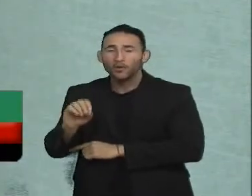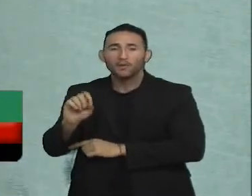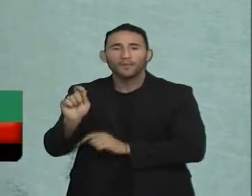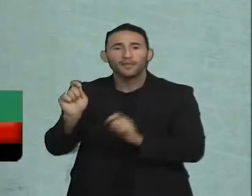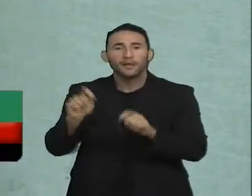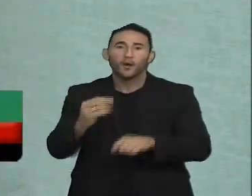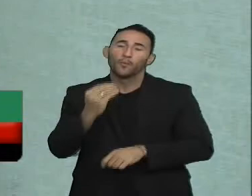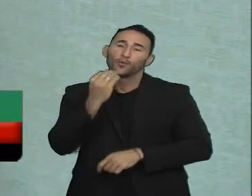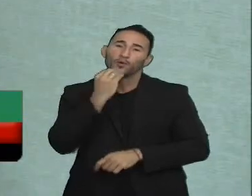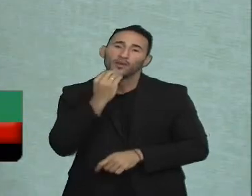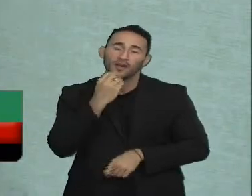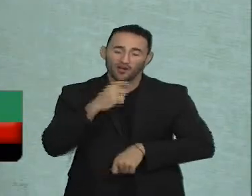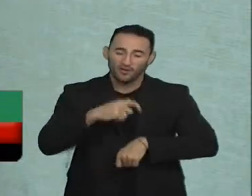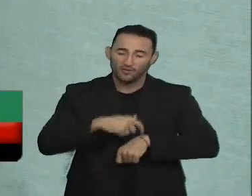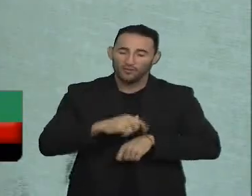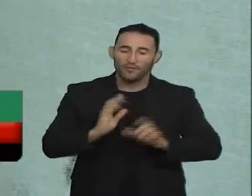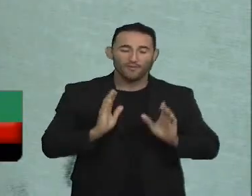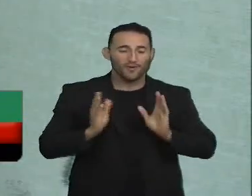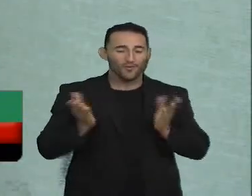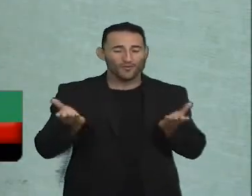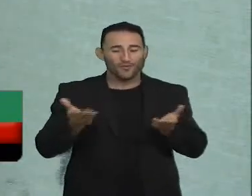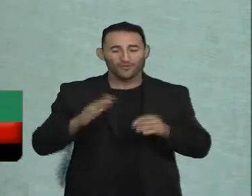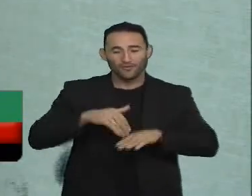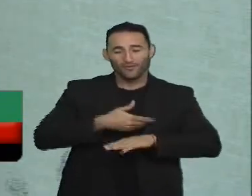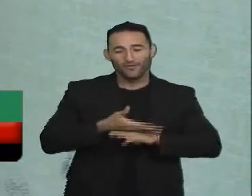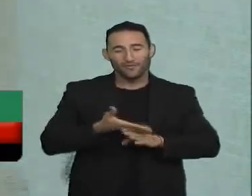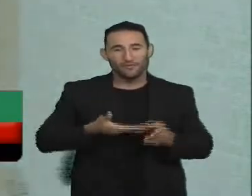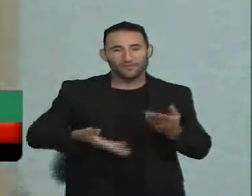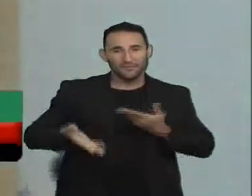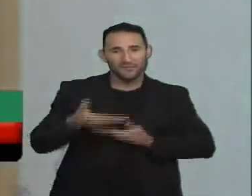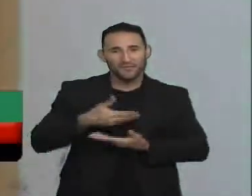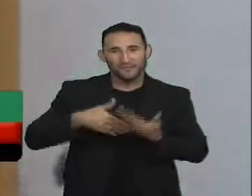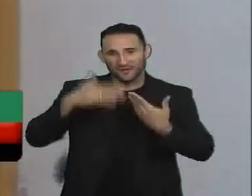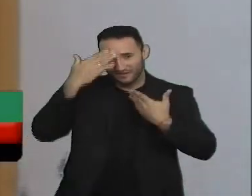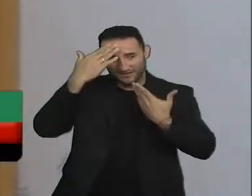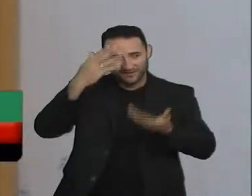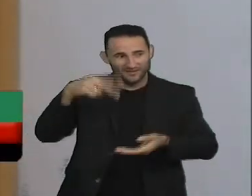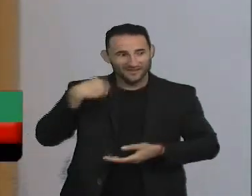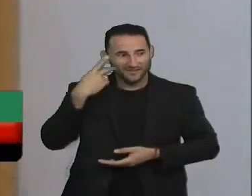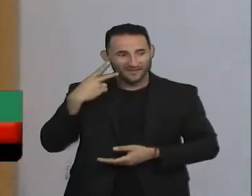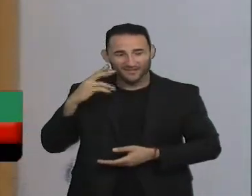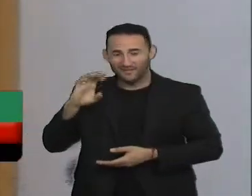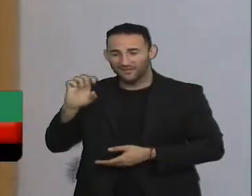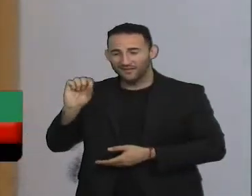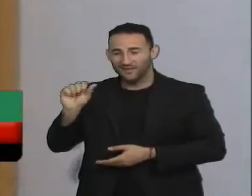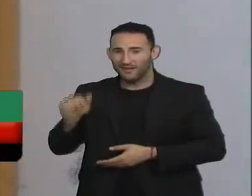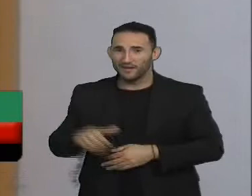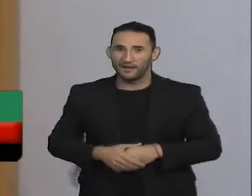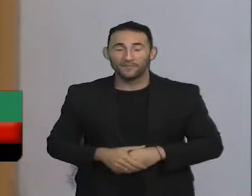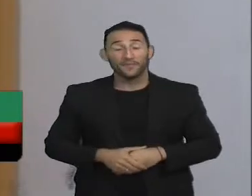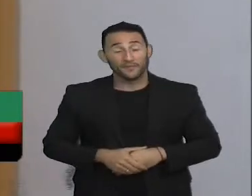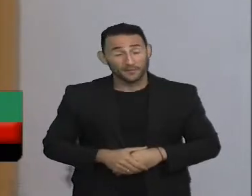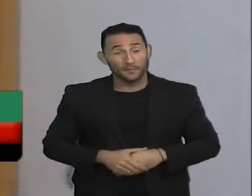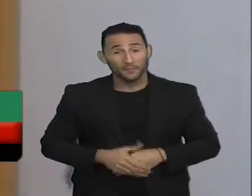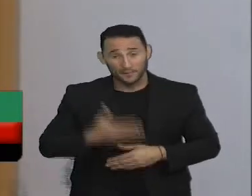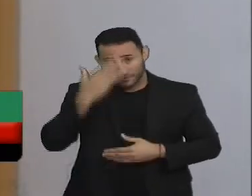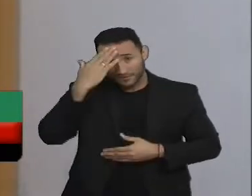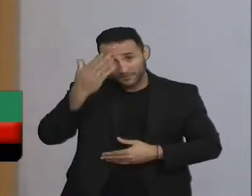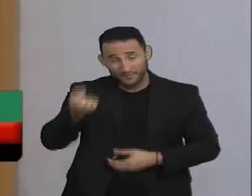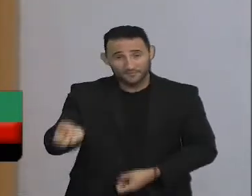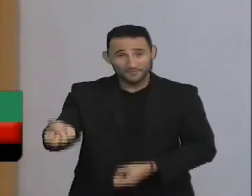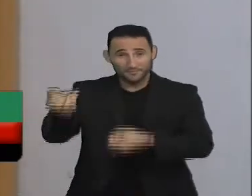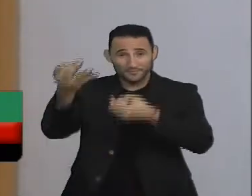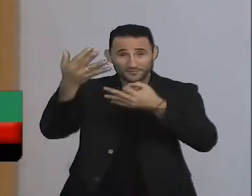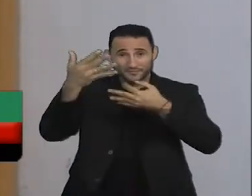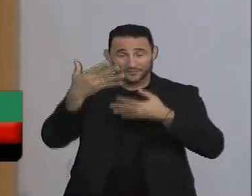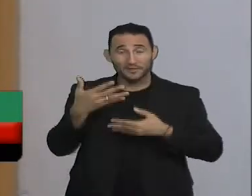esse momento aqui no dia de hoje. Obrigada. Obrigada, vereadora Elza, pelas suas palavras. Com